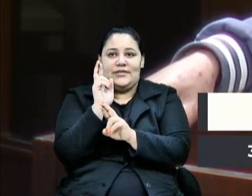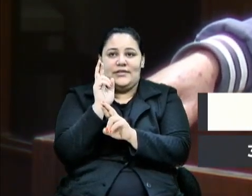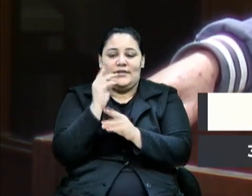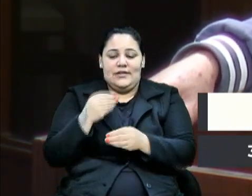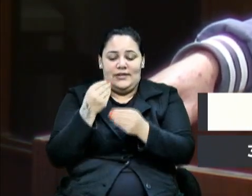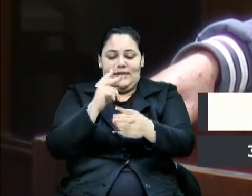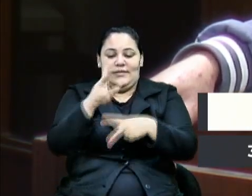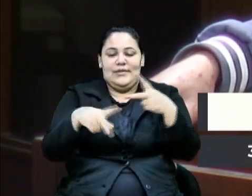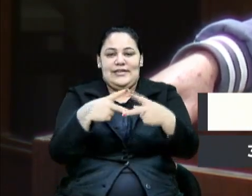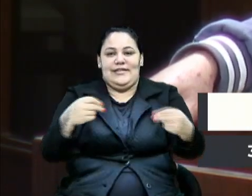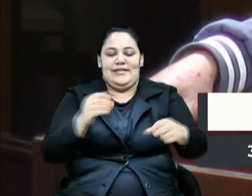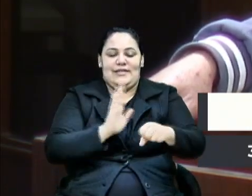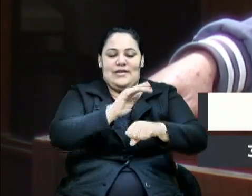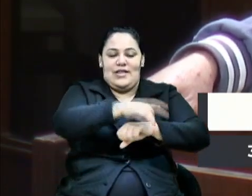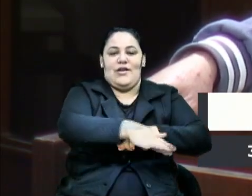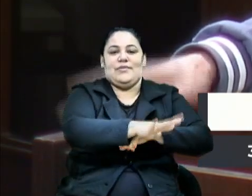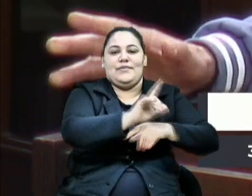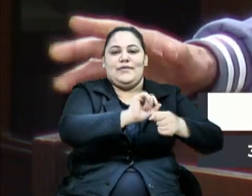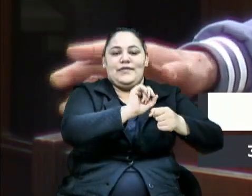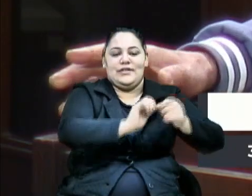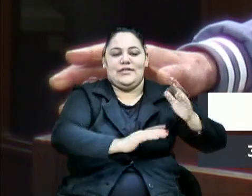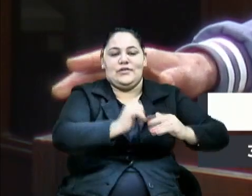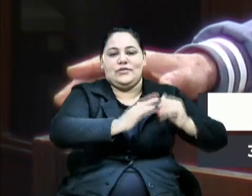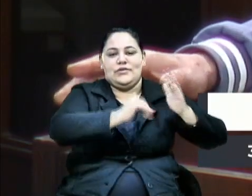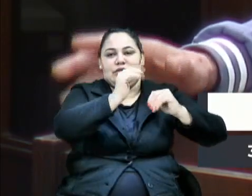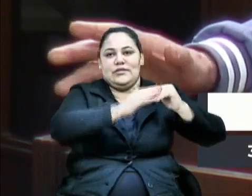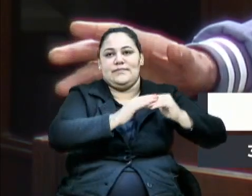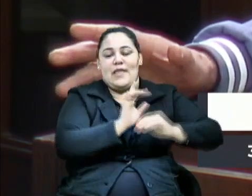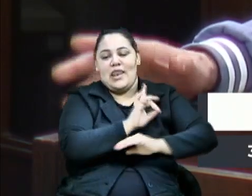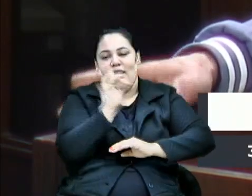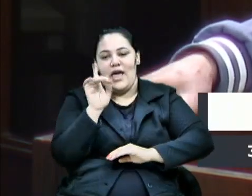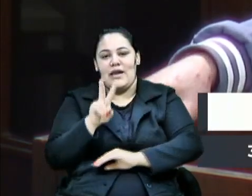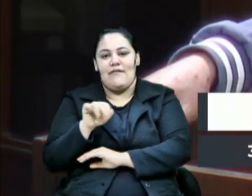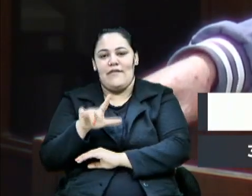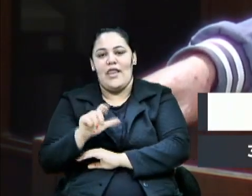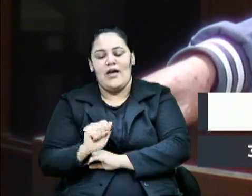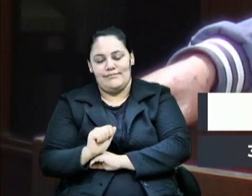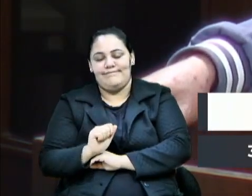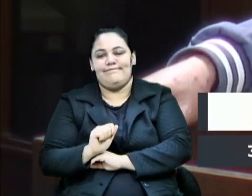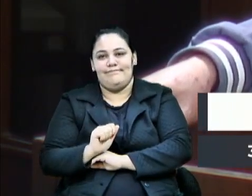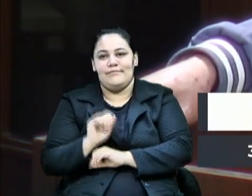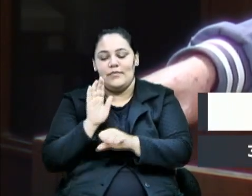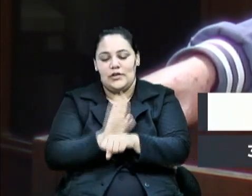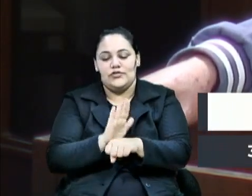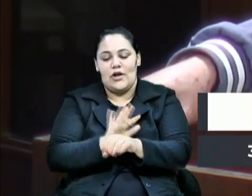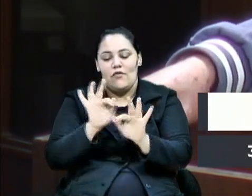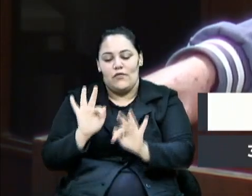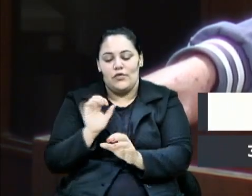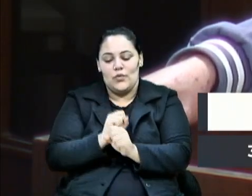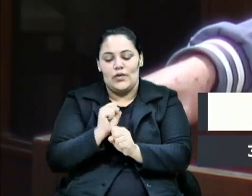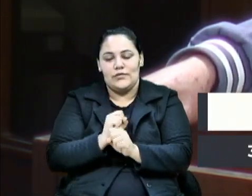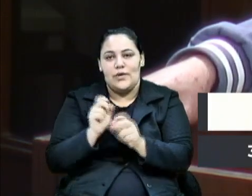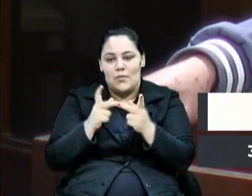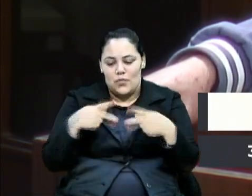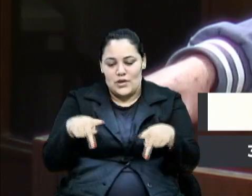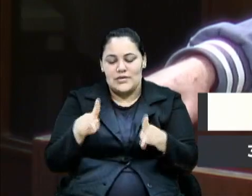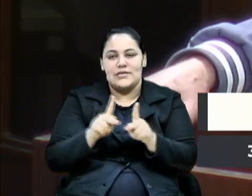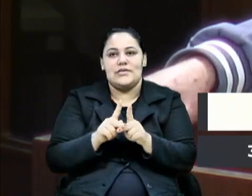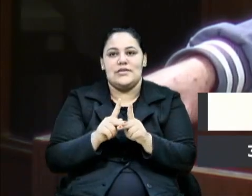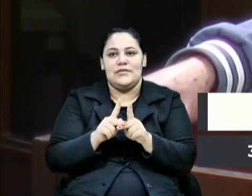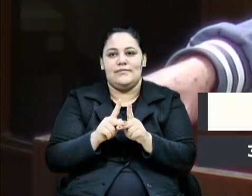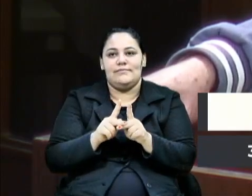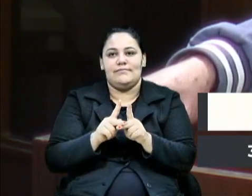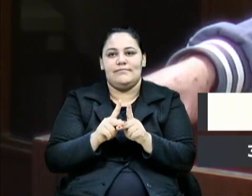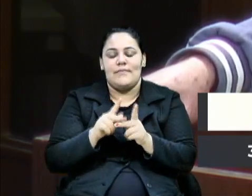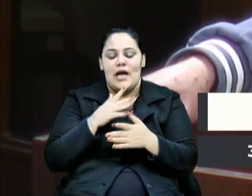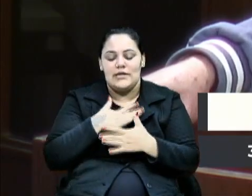do ano a construção de 2 tanques lá na Vila Brasil, que possa passar um final de ano a população de Galópolis não atormentada